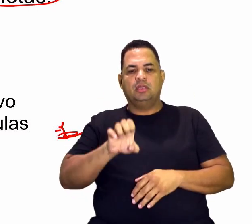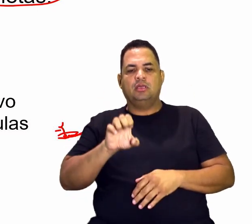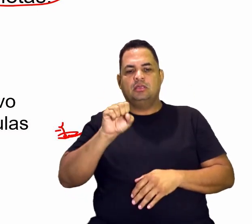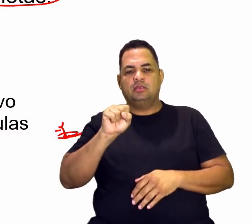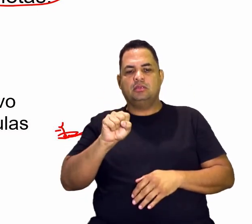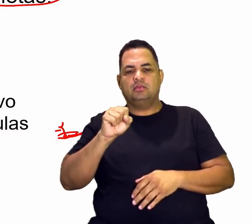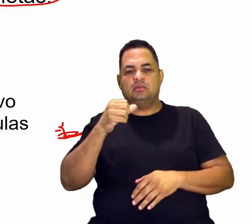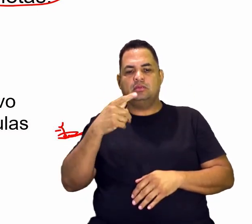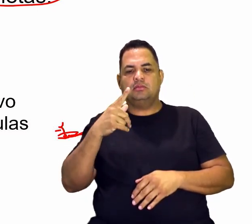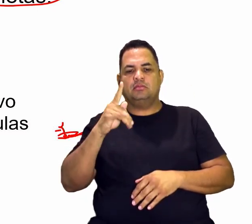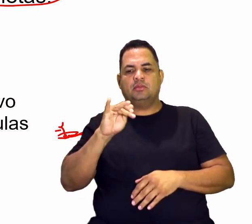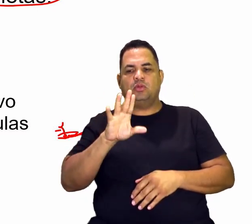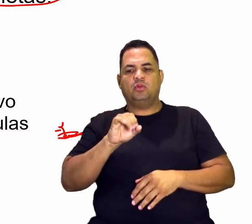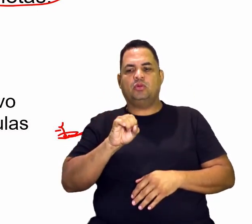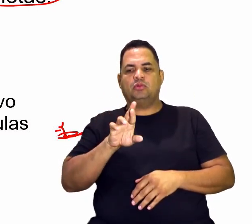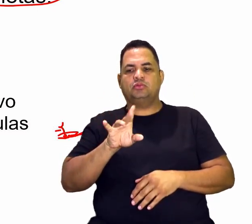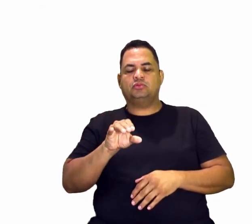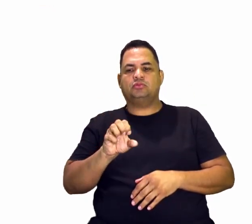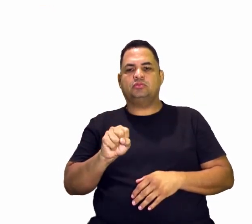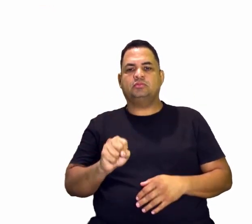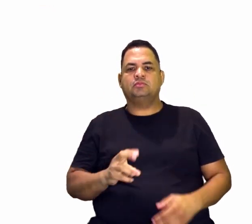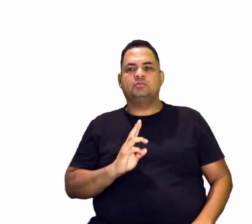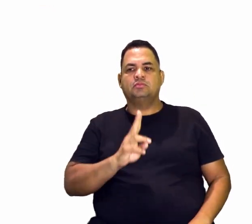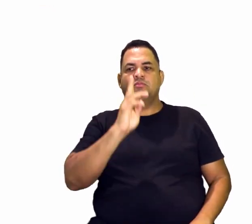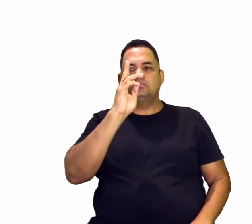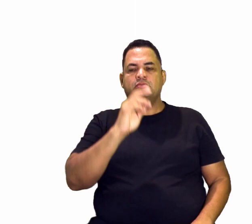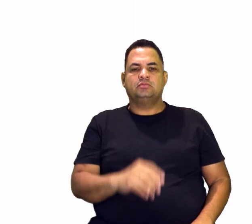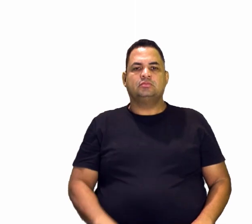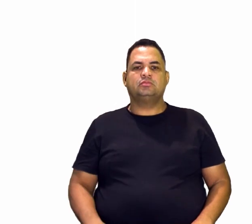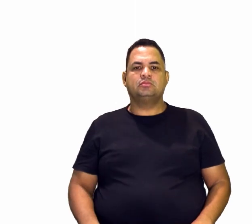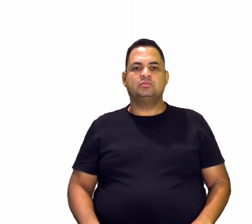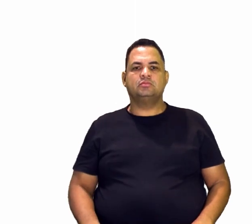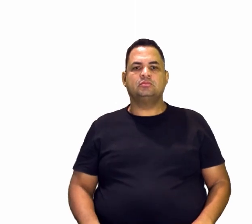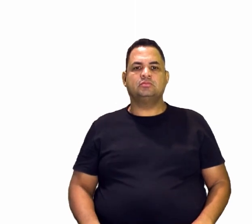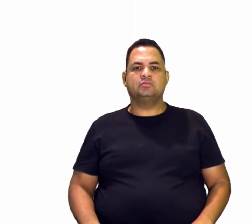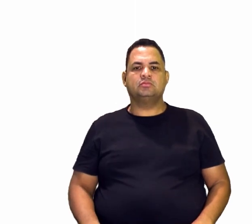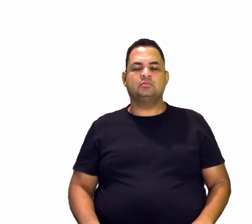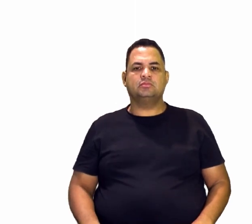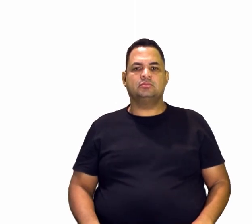esporos. Tudo bem, galera? Então vamos seguindo.